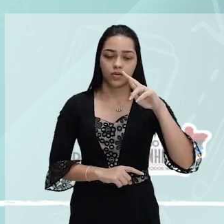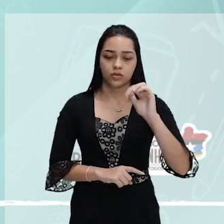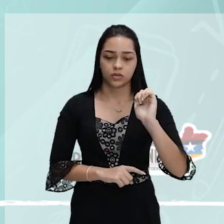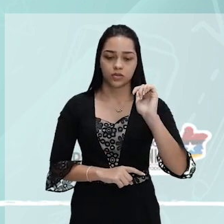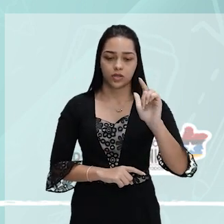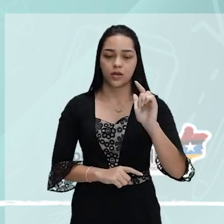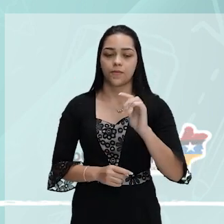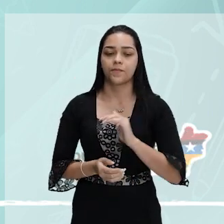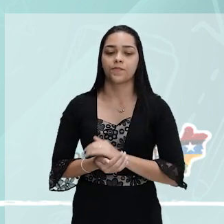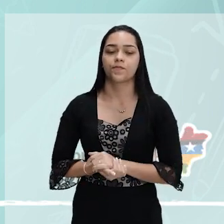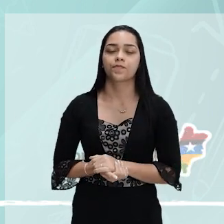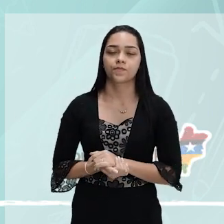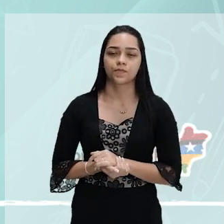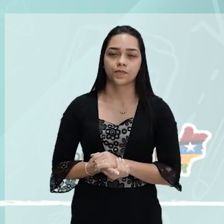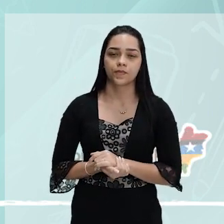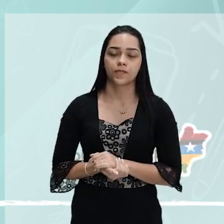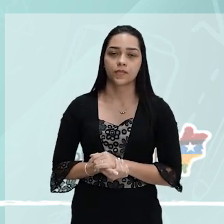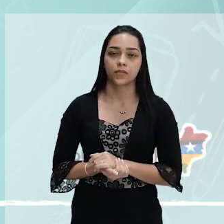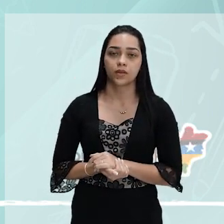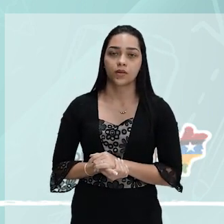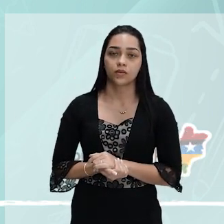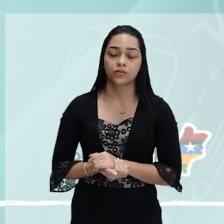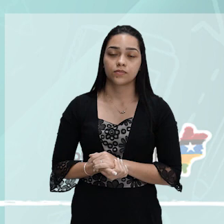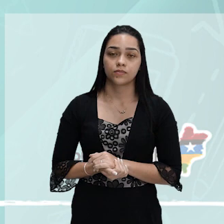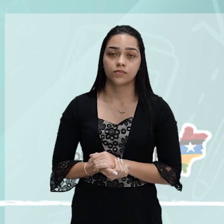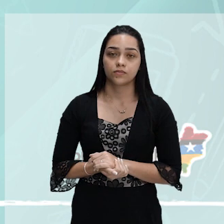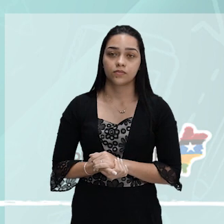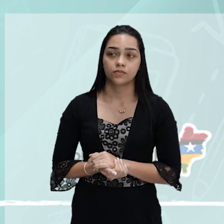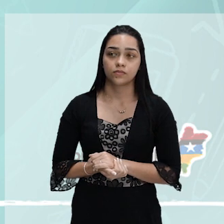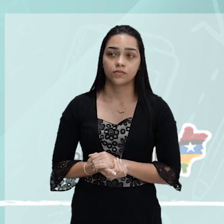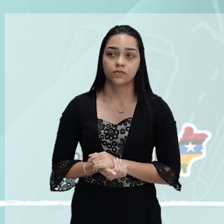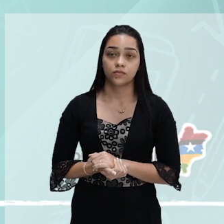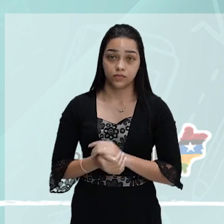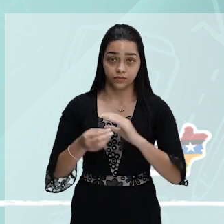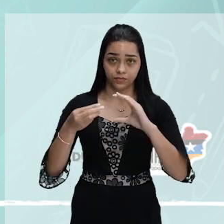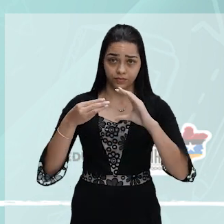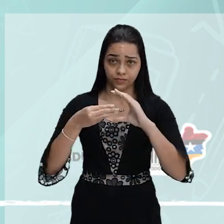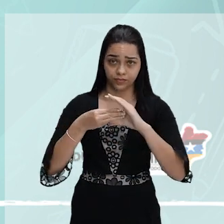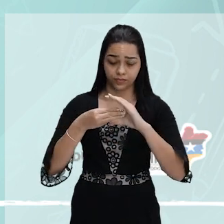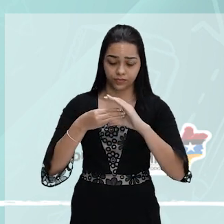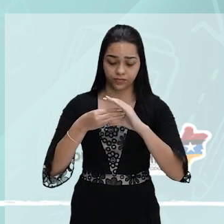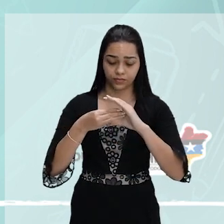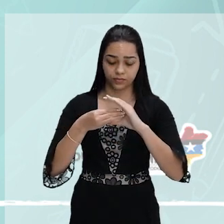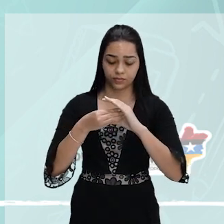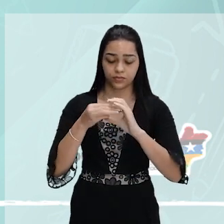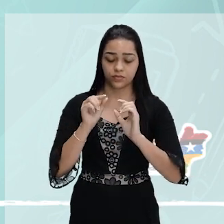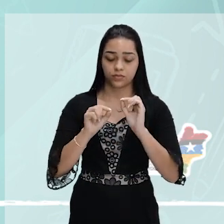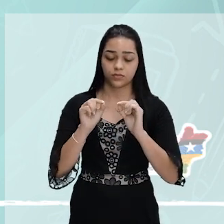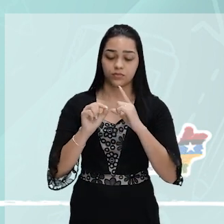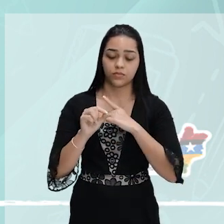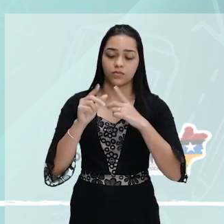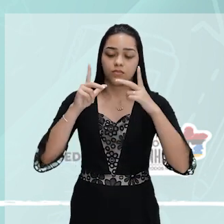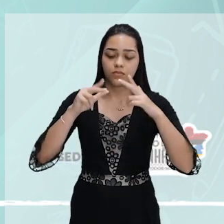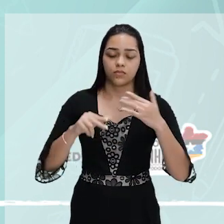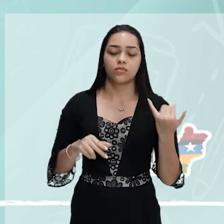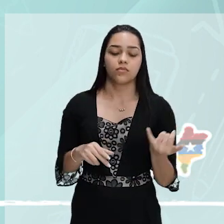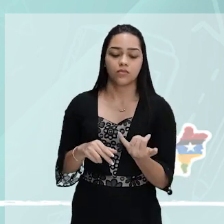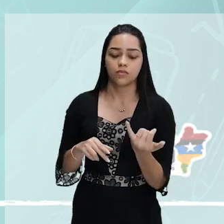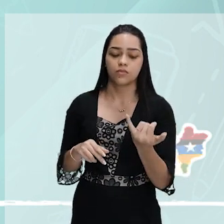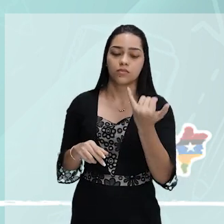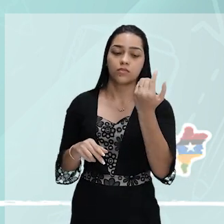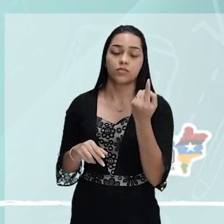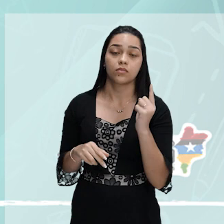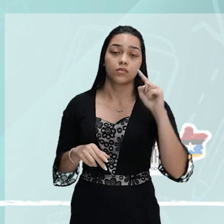oligodendrócito. Oligodendrócito. Olha só, essa célula ela vai ter a mesma função que